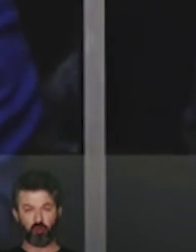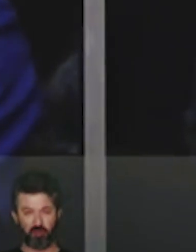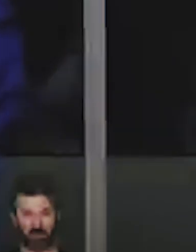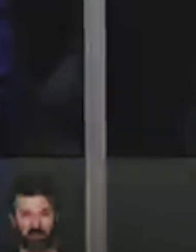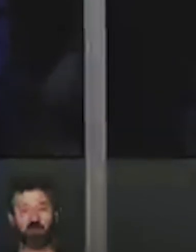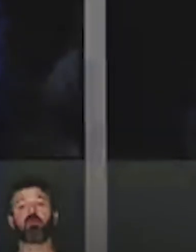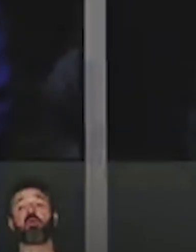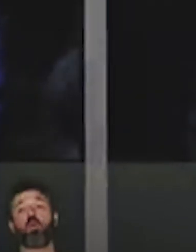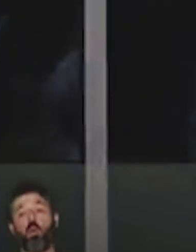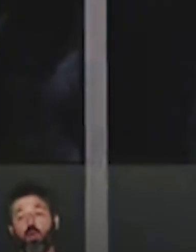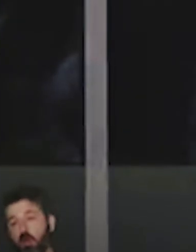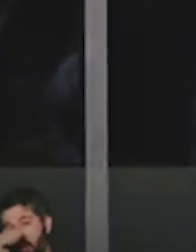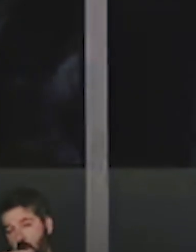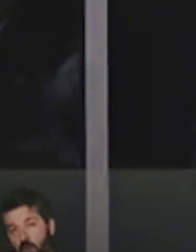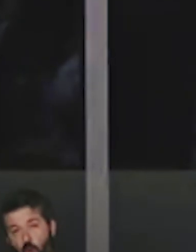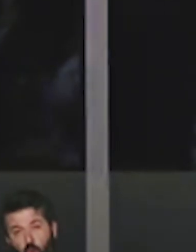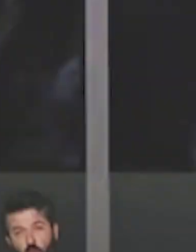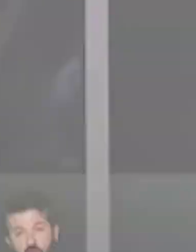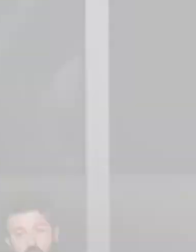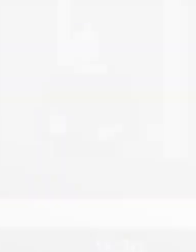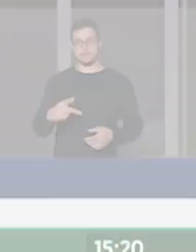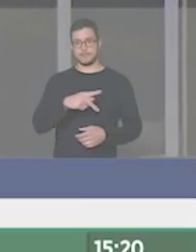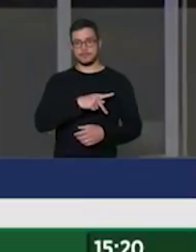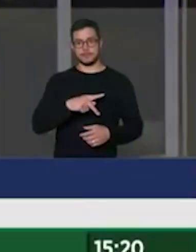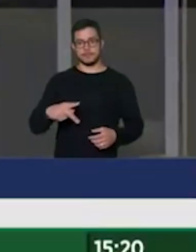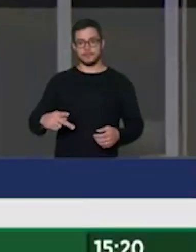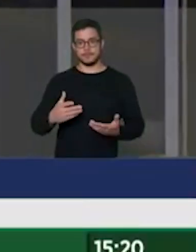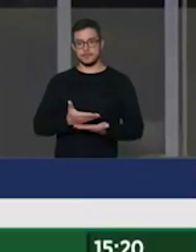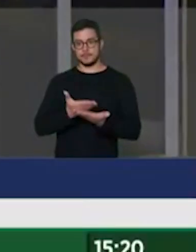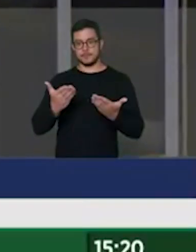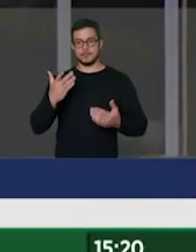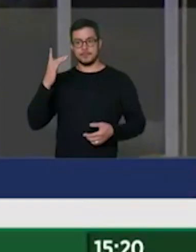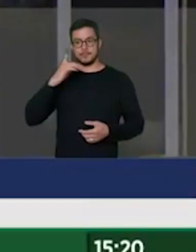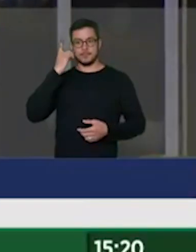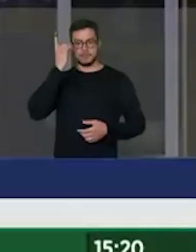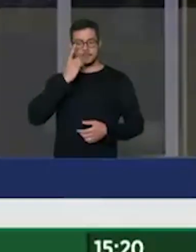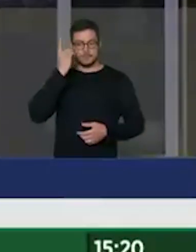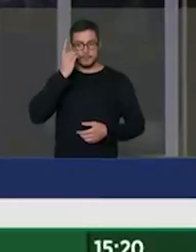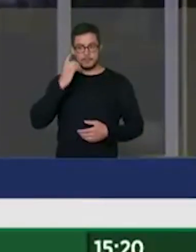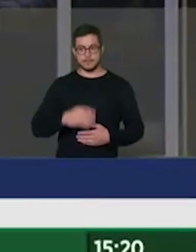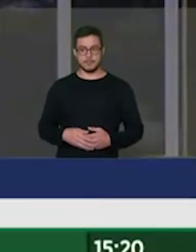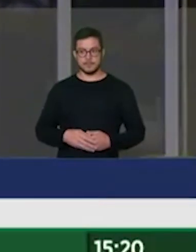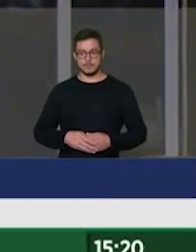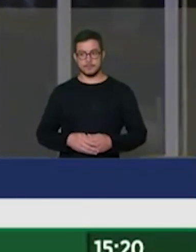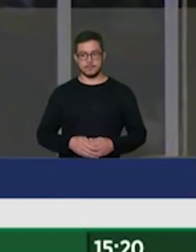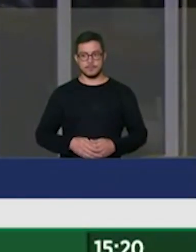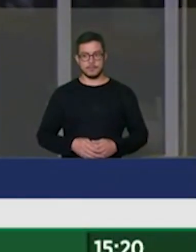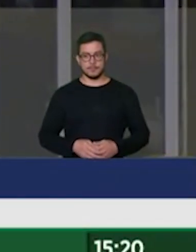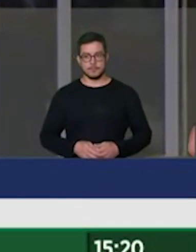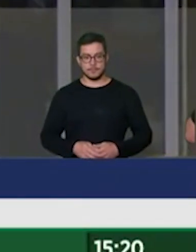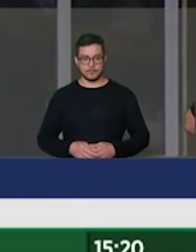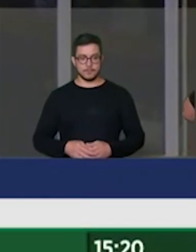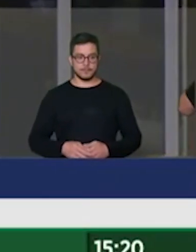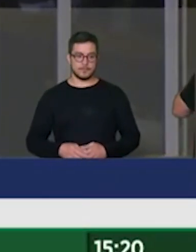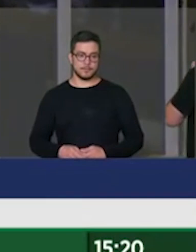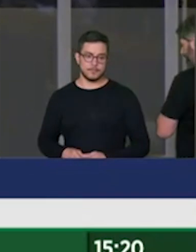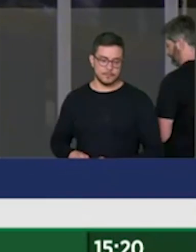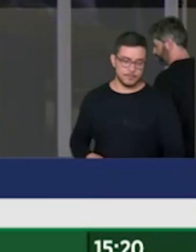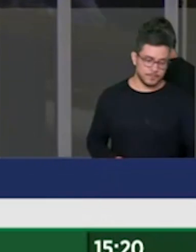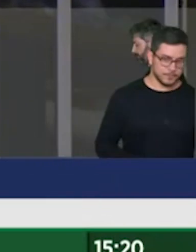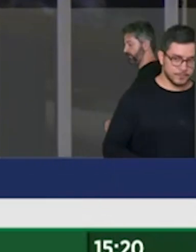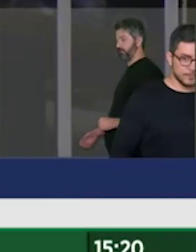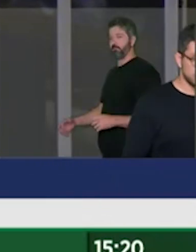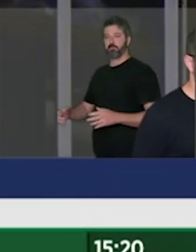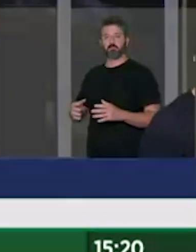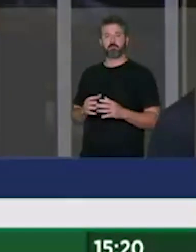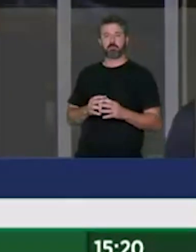abuso de autoridade do Supremo Tribunal Federal e do TSE. Quero aqui já, na presença do deputado André Fernandes, dizer que